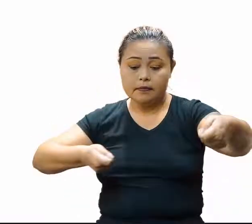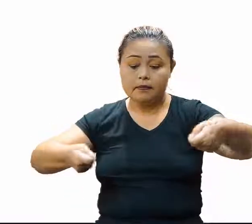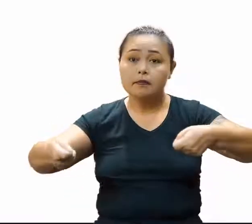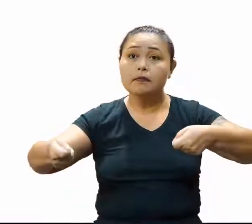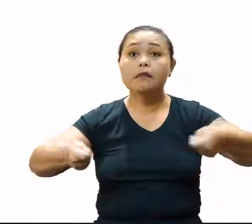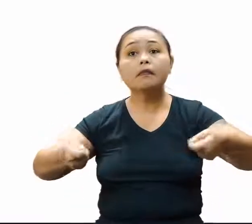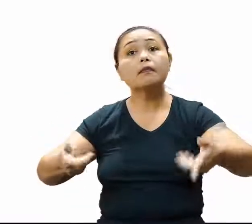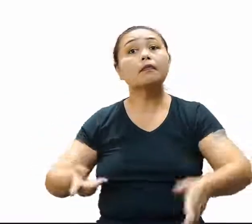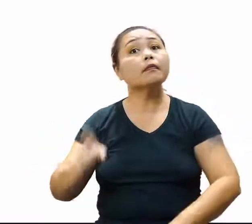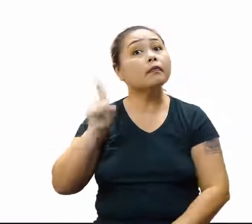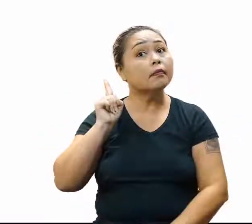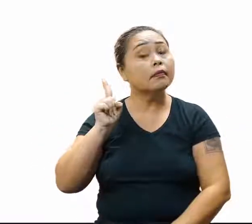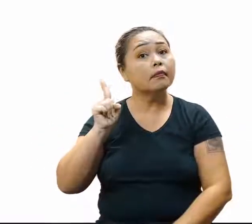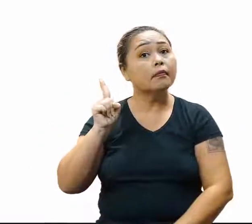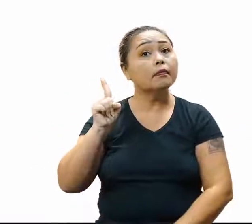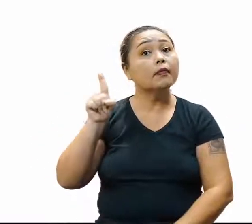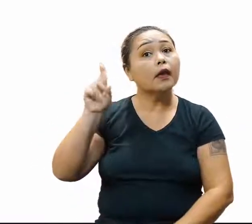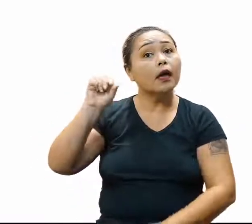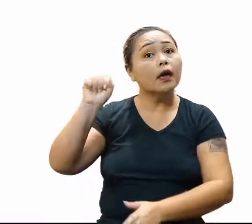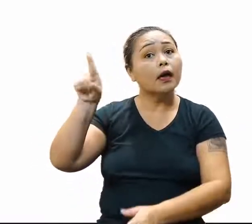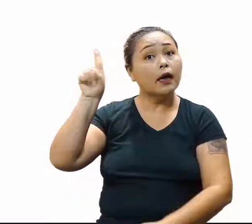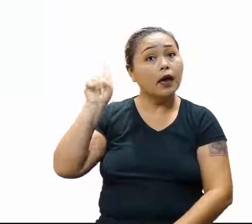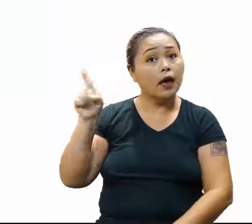essa é uma pintura